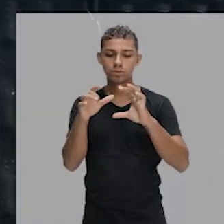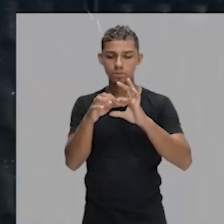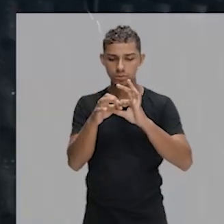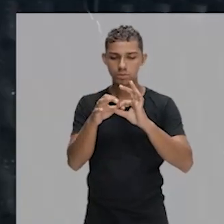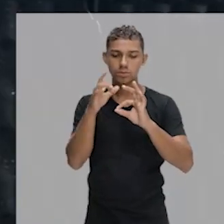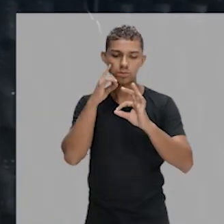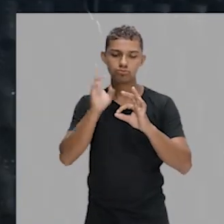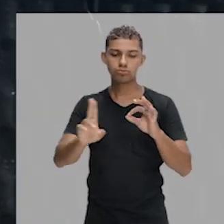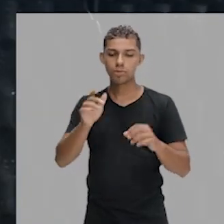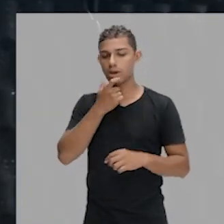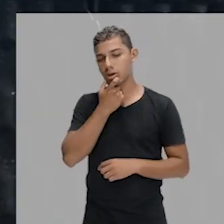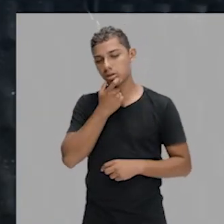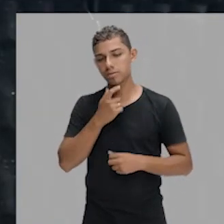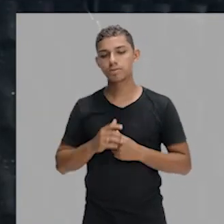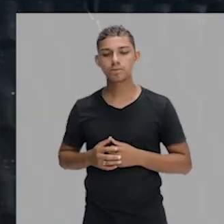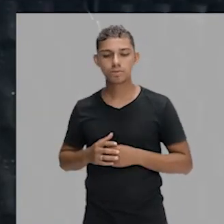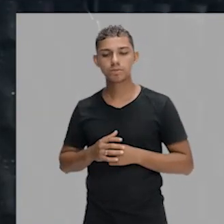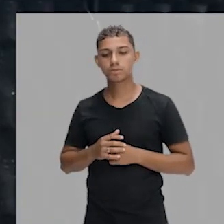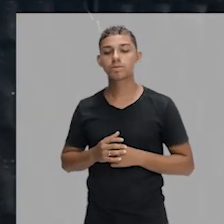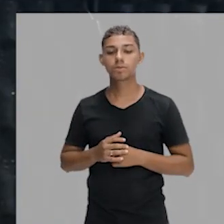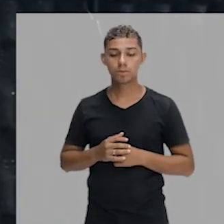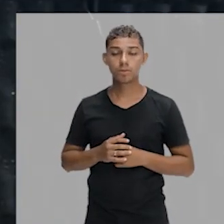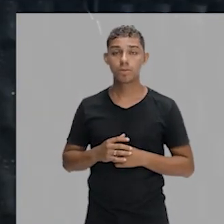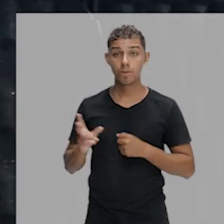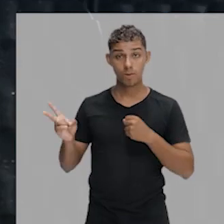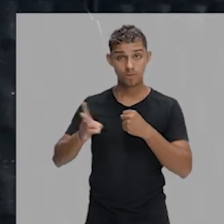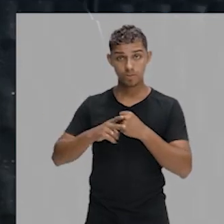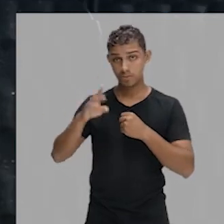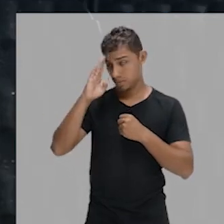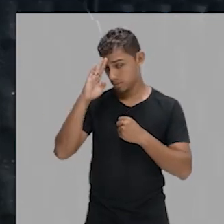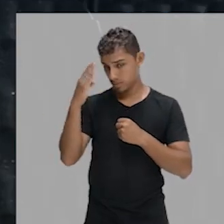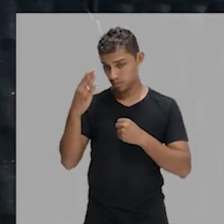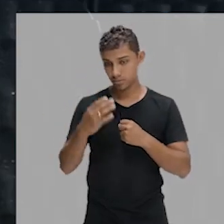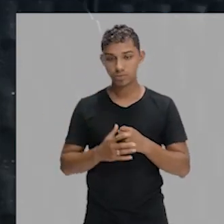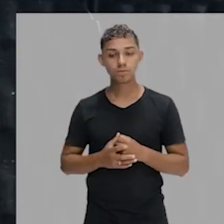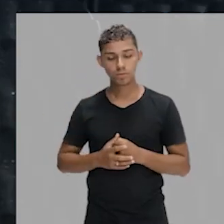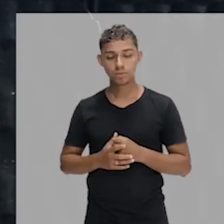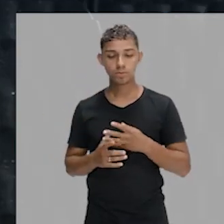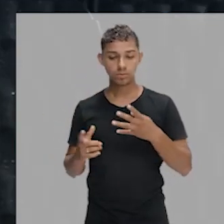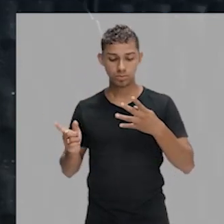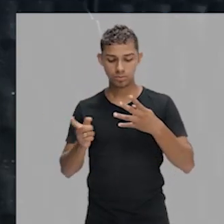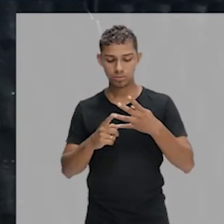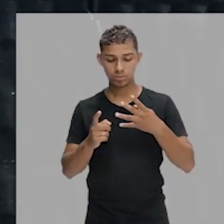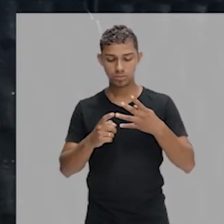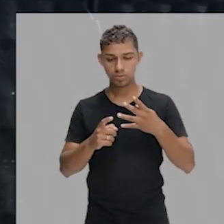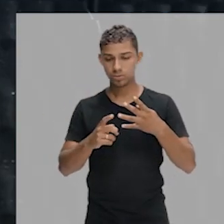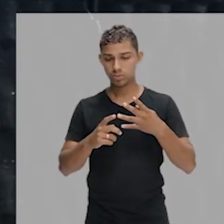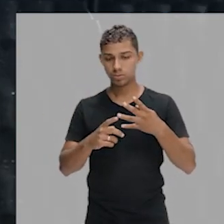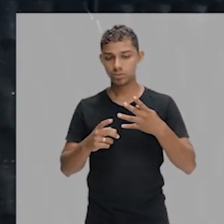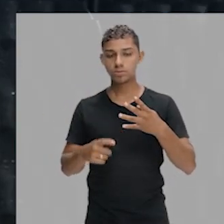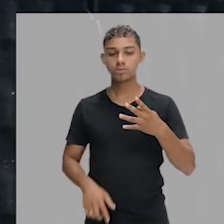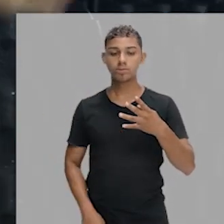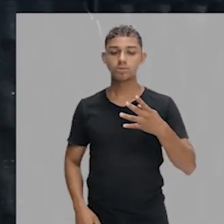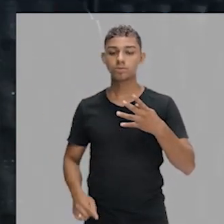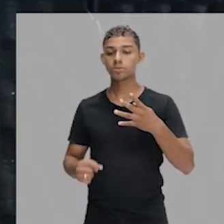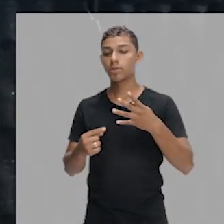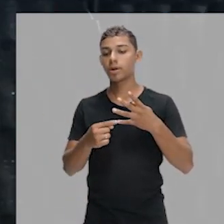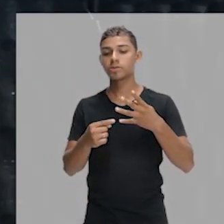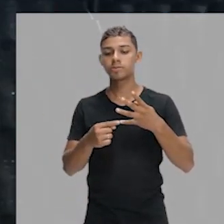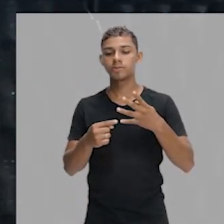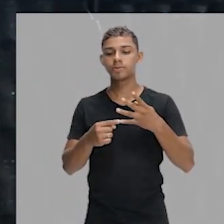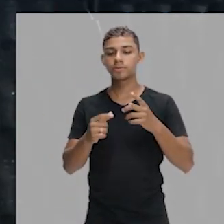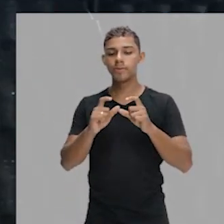bem comuns na língua inglesa. O verbo principal não é conjugado, é ele na forma básica. E